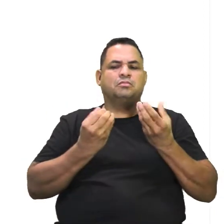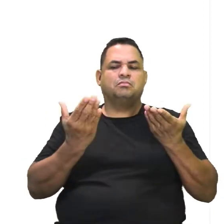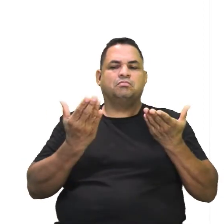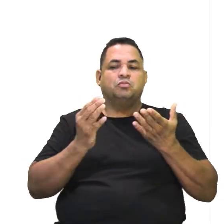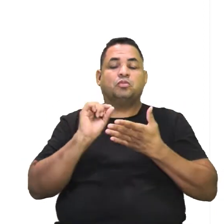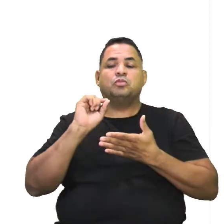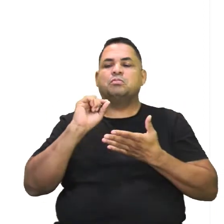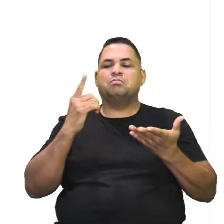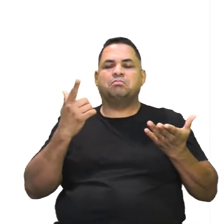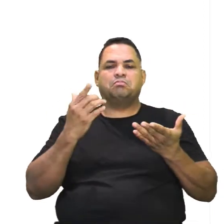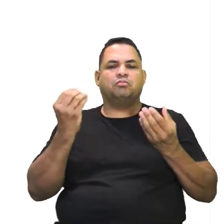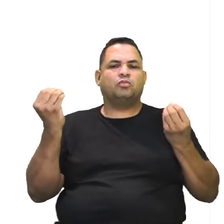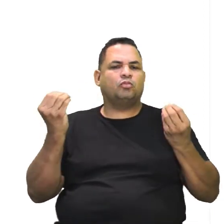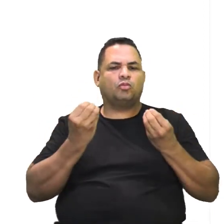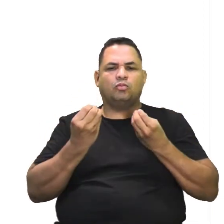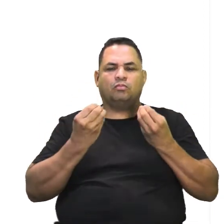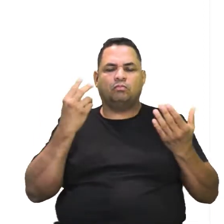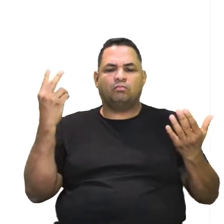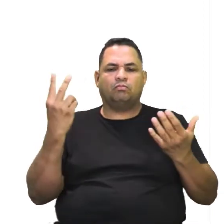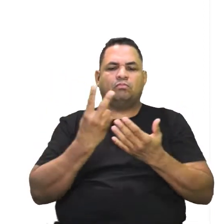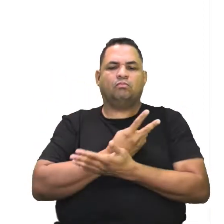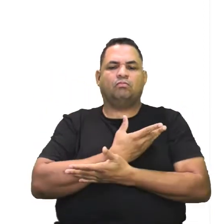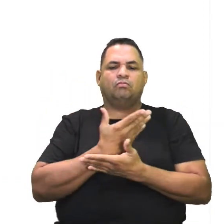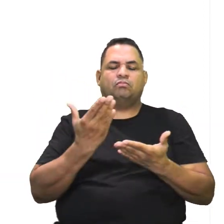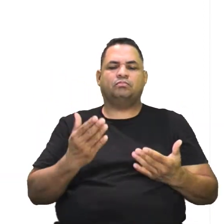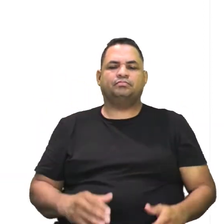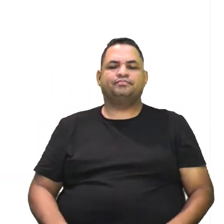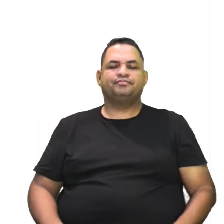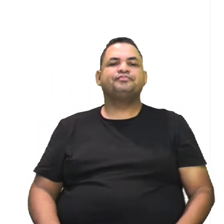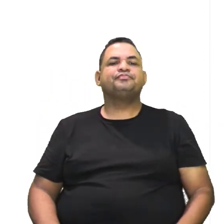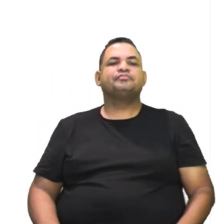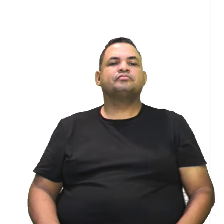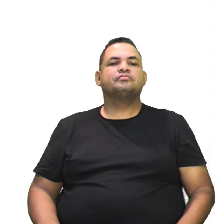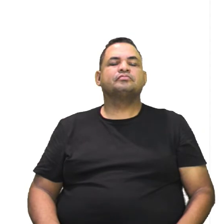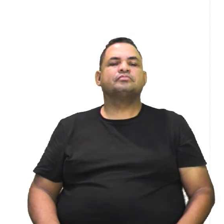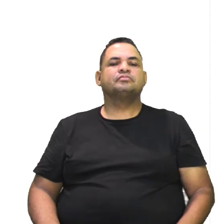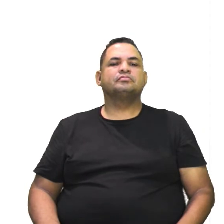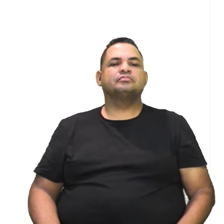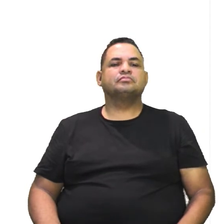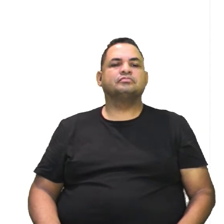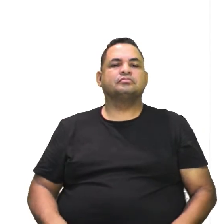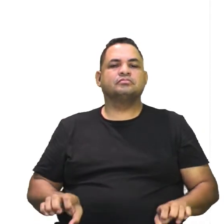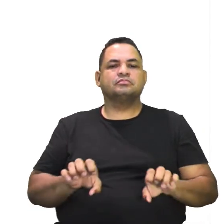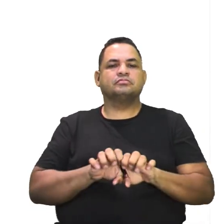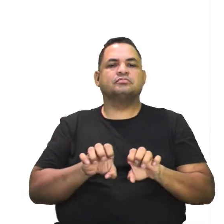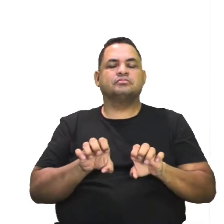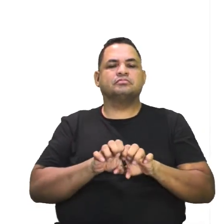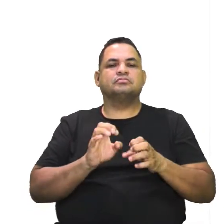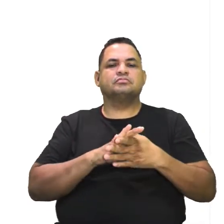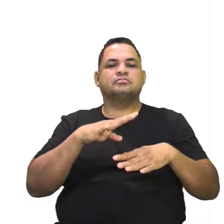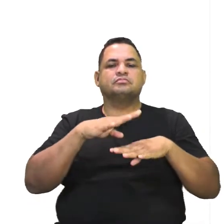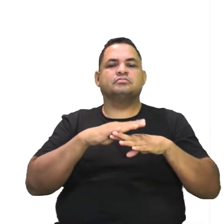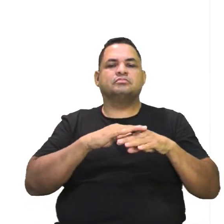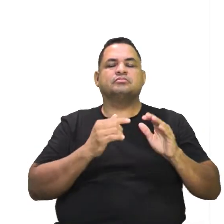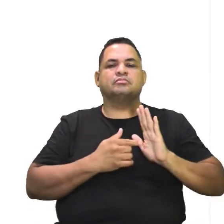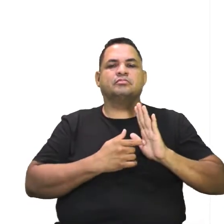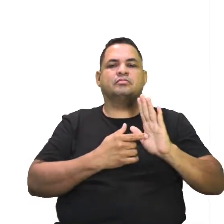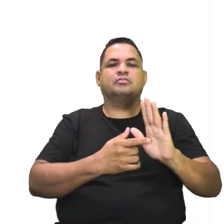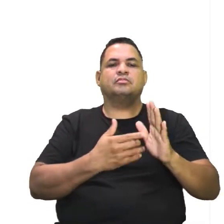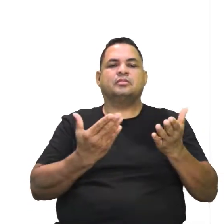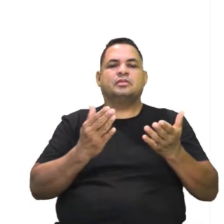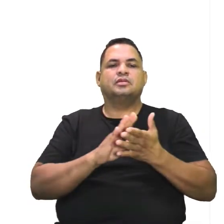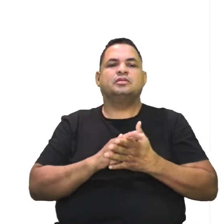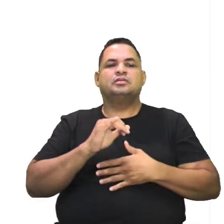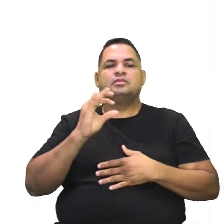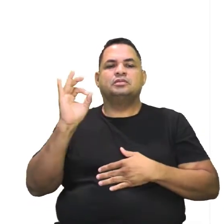assim? O que é isso? Como que isso pode acontecer, né? Então vamos lá, vamos mostrar para vocês agora que a expressão matemática que fornece essa taxa de juros